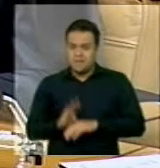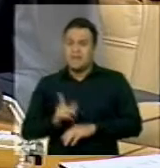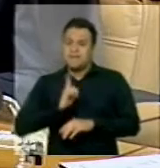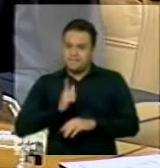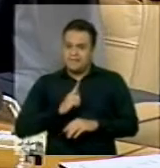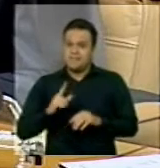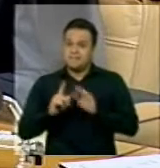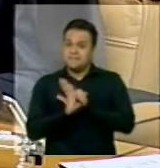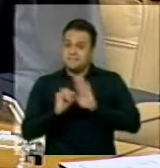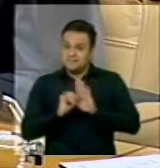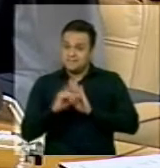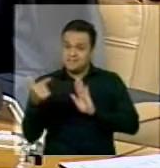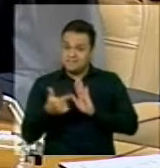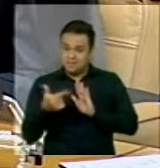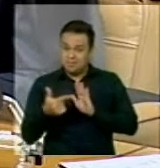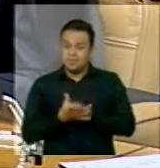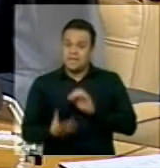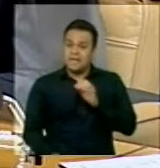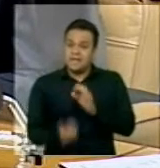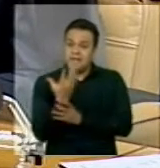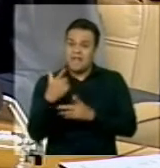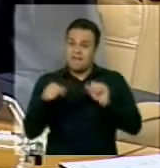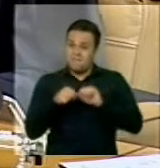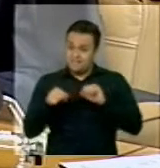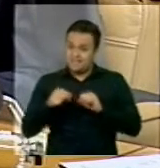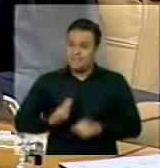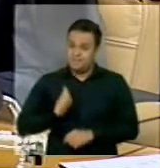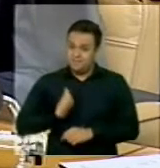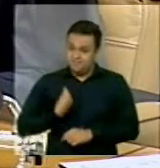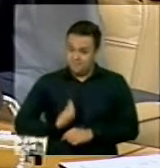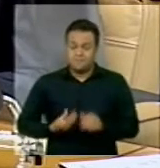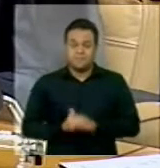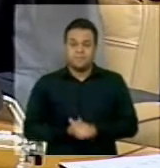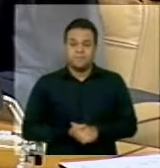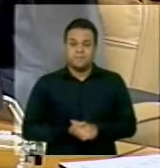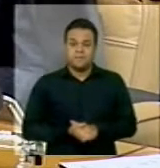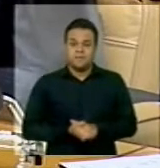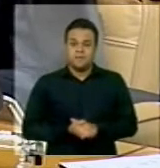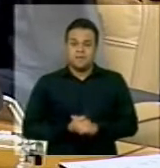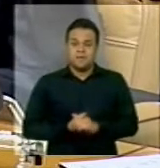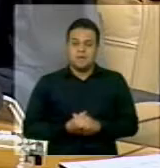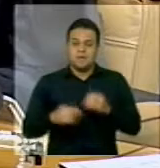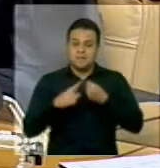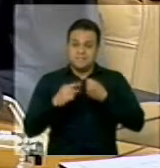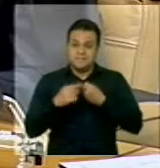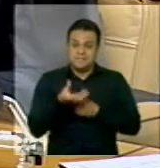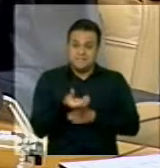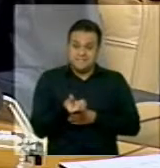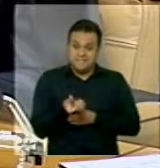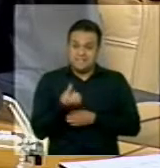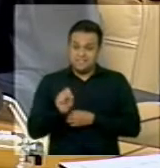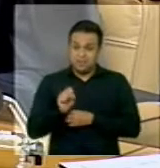inciso segundo, os modos de criar, fazer e viver. A seu turno, artigo 68, de todos